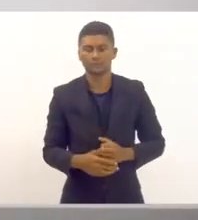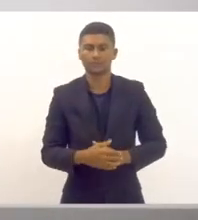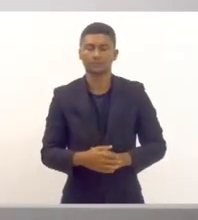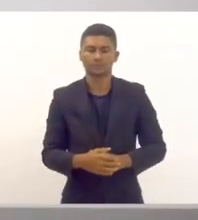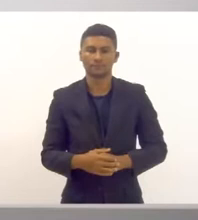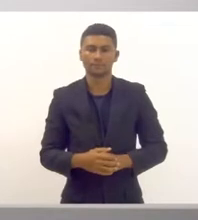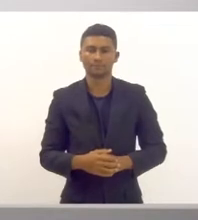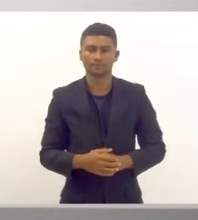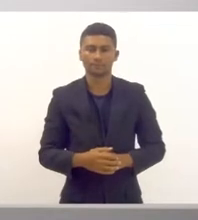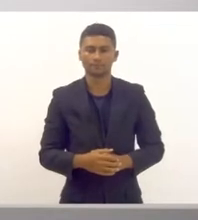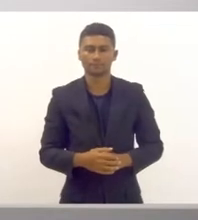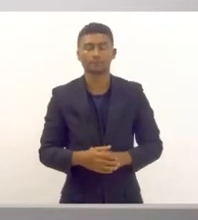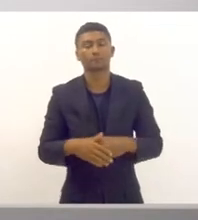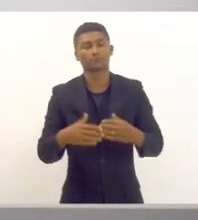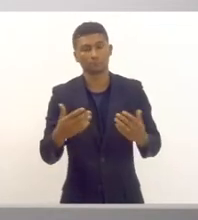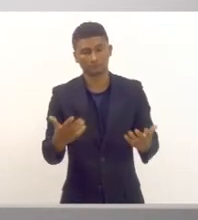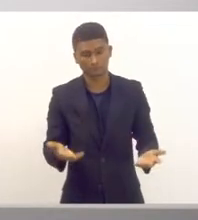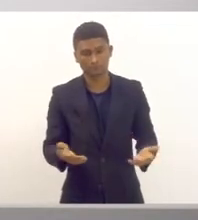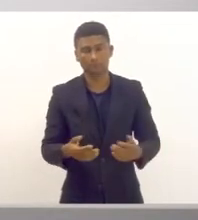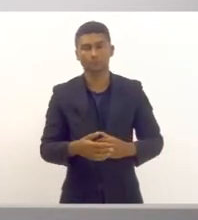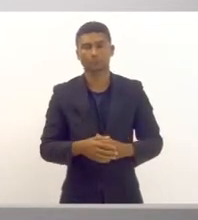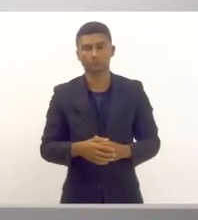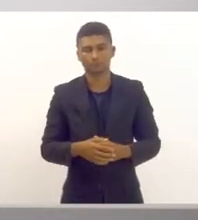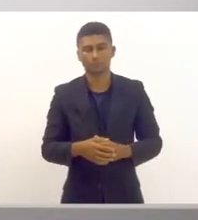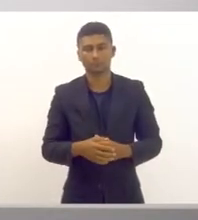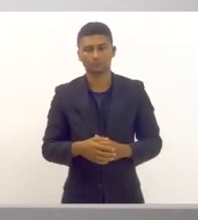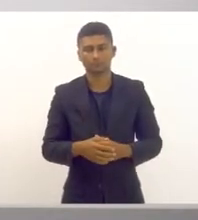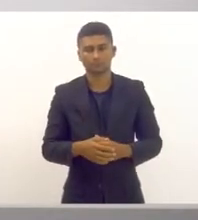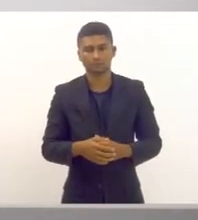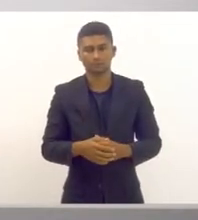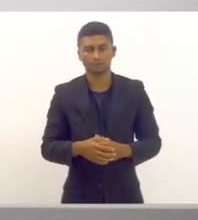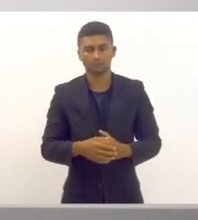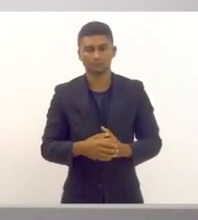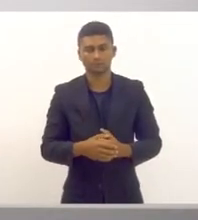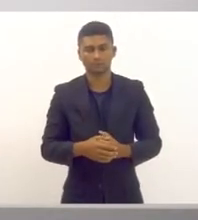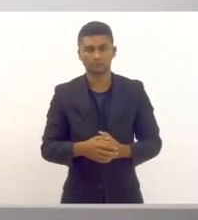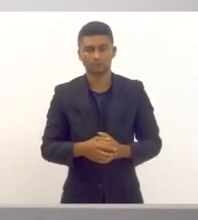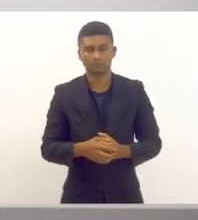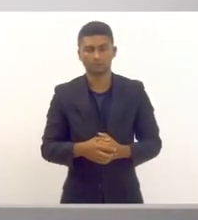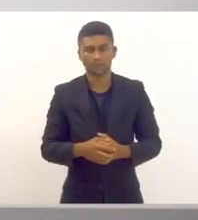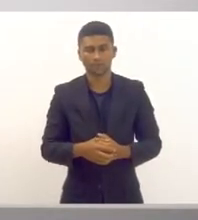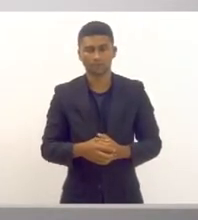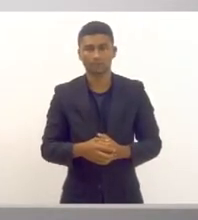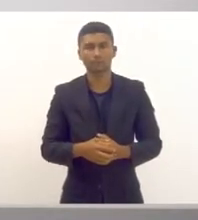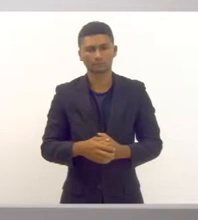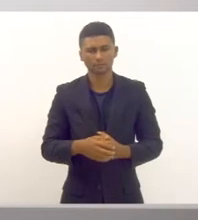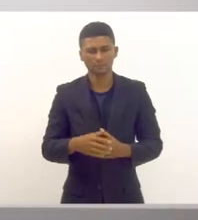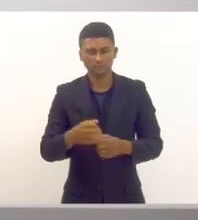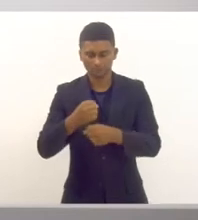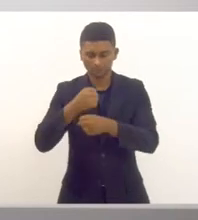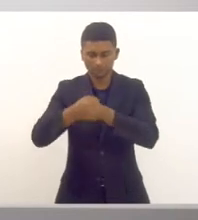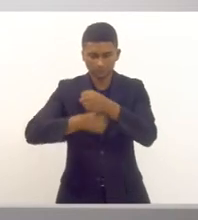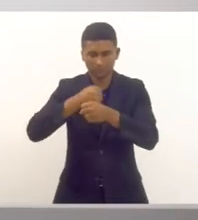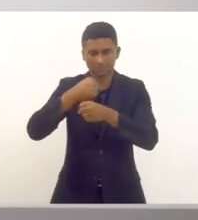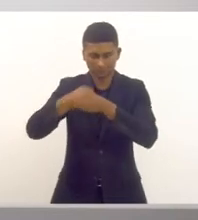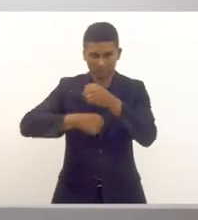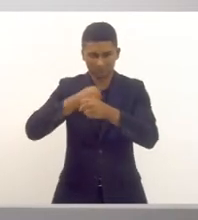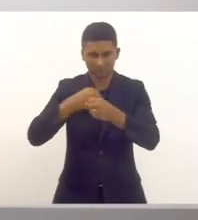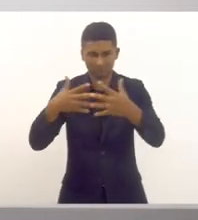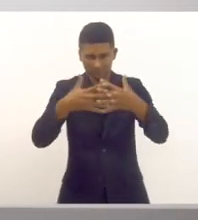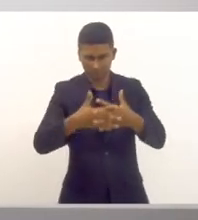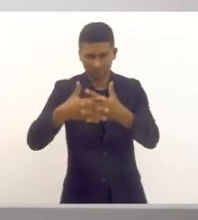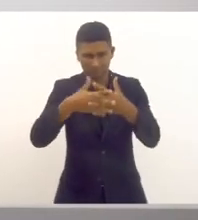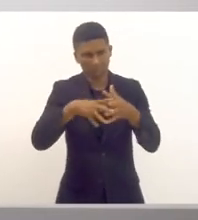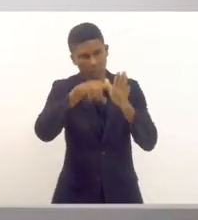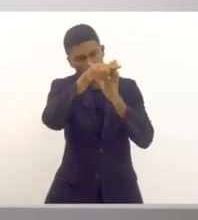E as demandas, essa demanda da vistoria anual tem sido uma